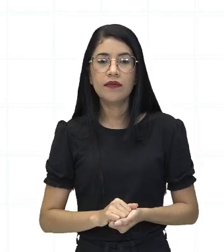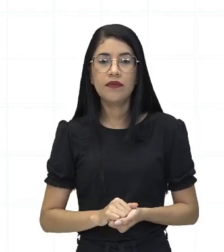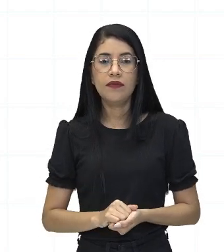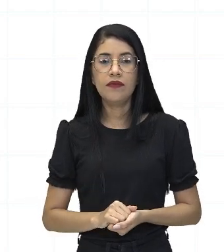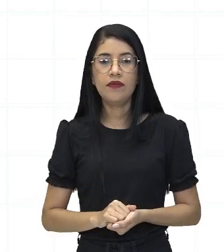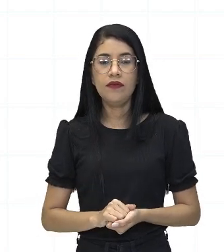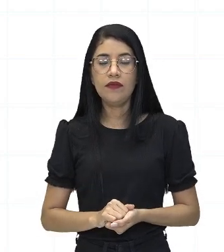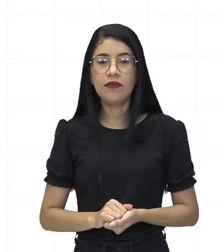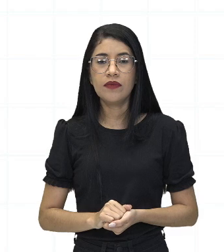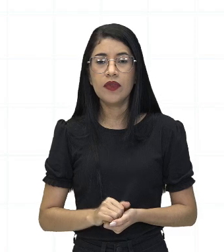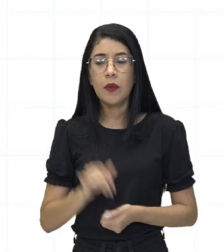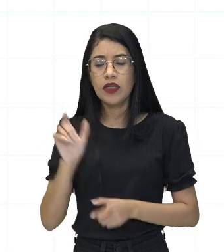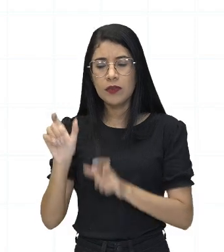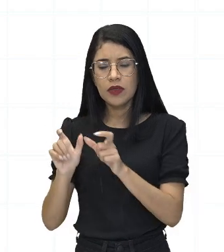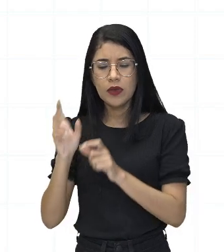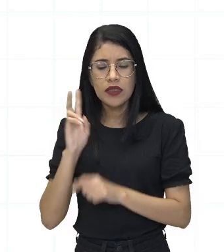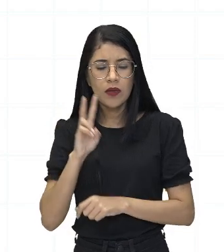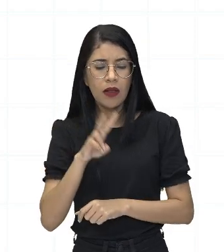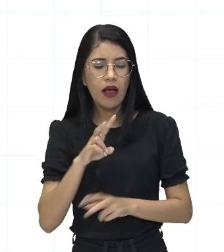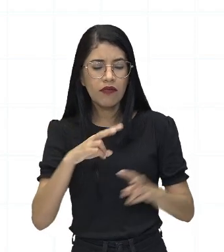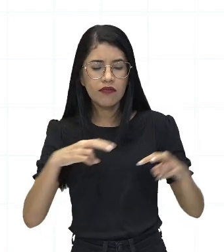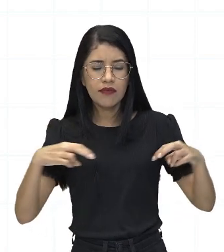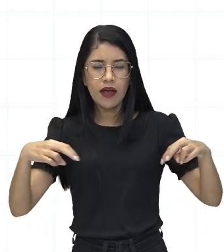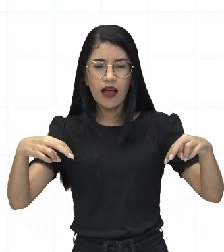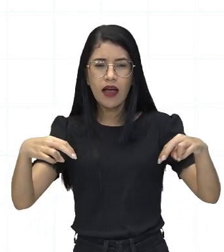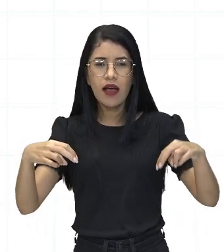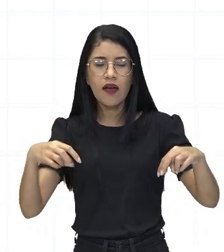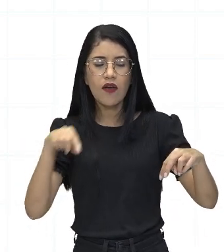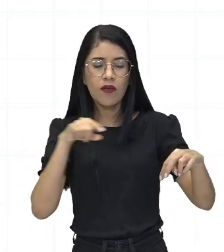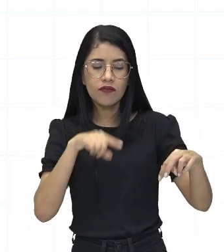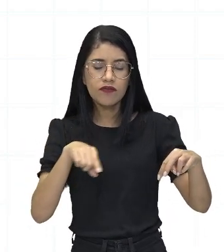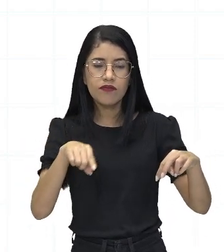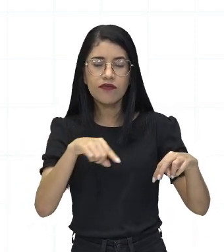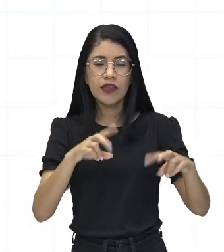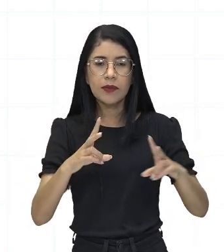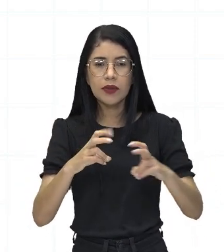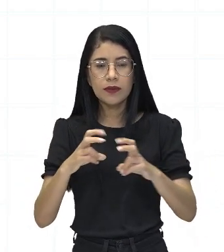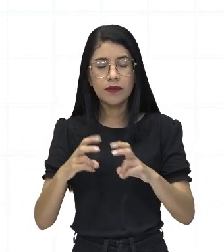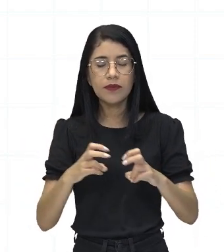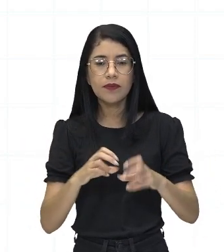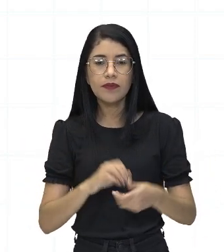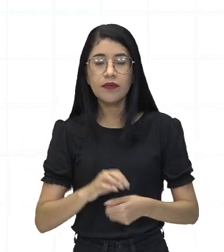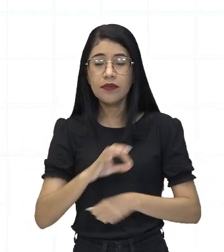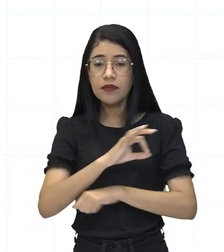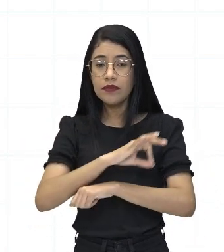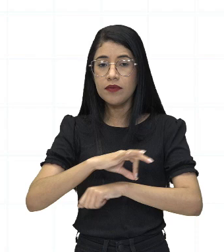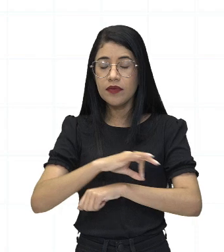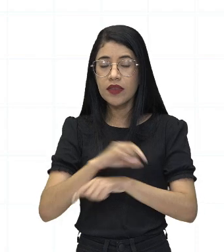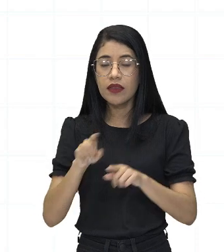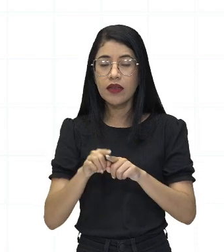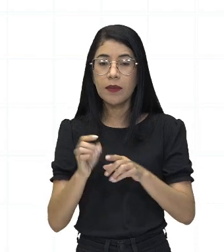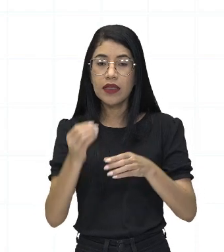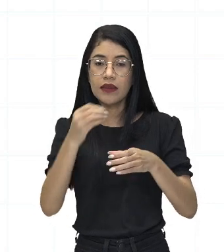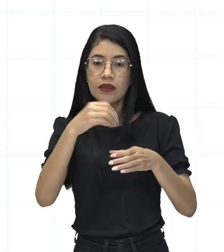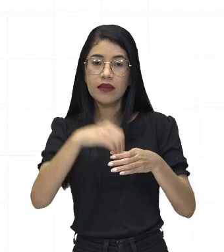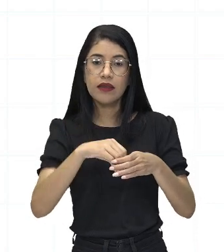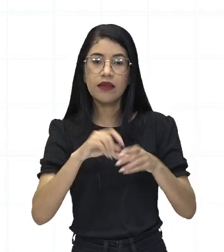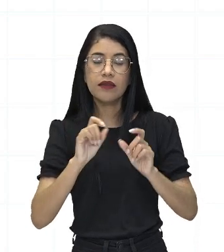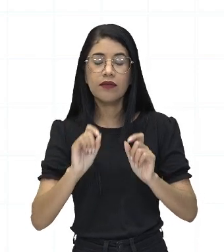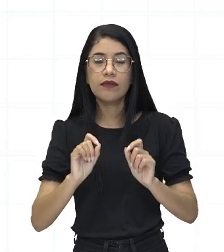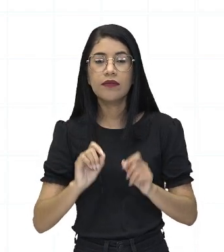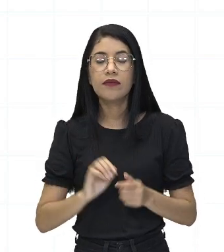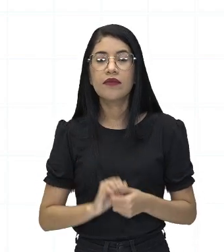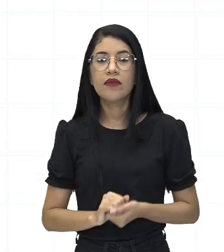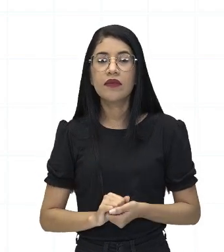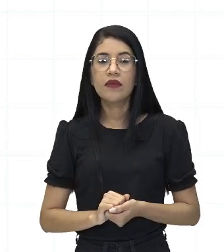dos espectadores, trazendo essa arquitetura aonde, na sua parte interna, como está falando